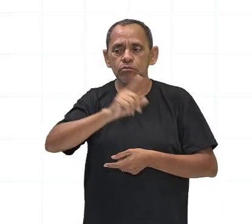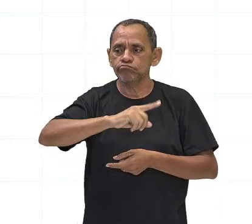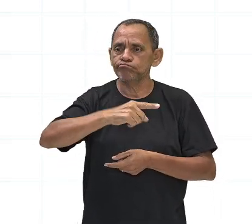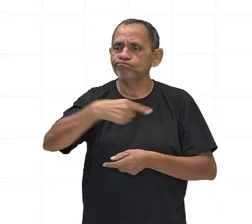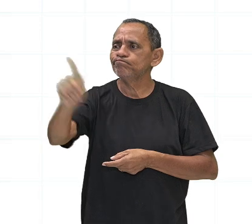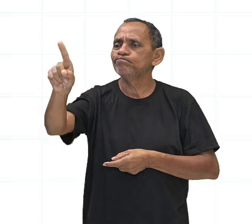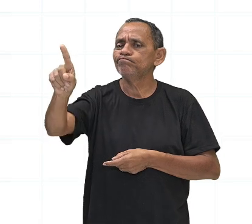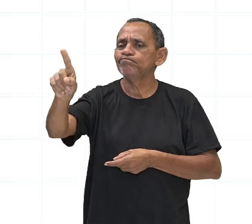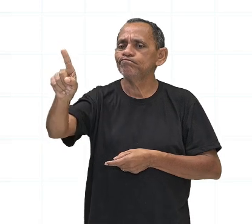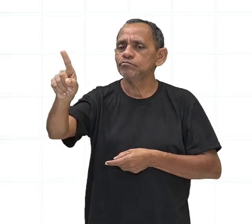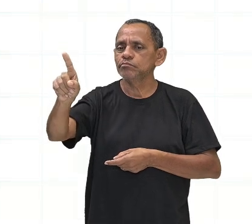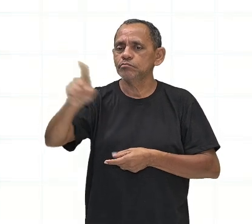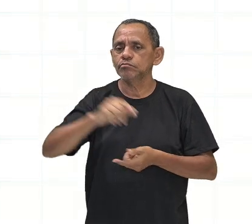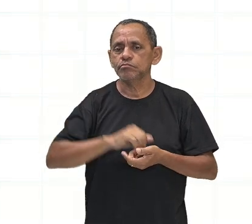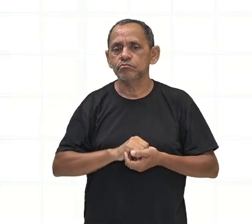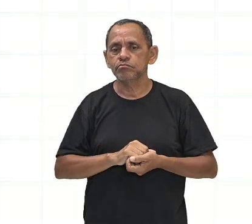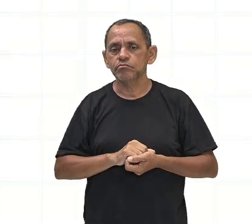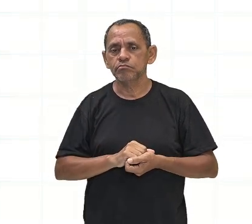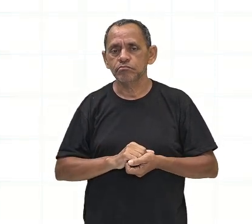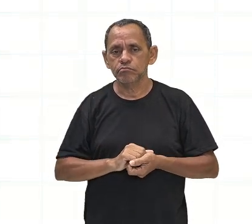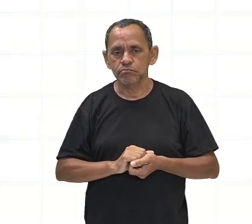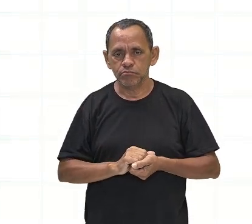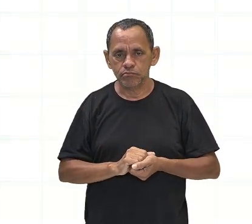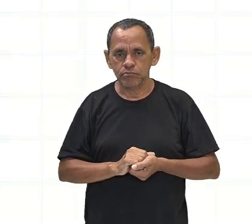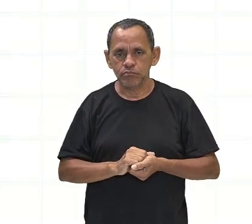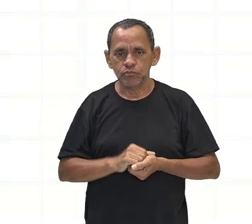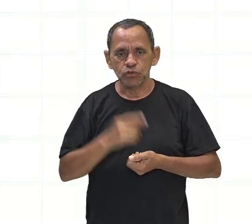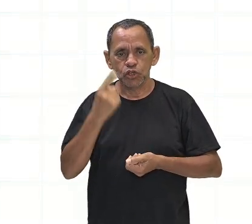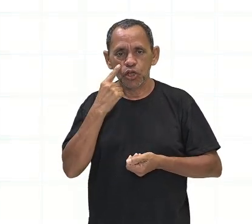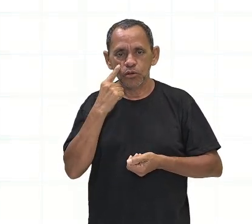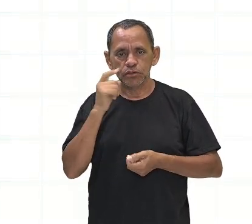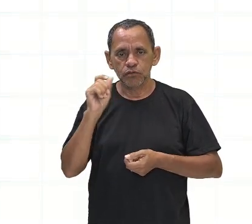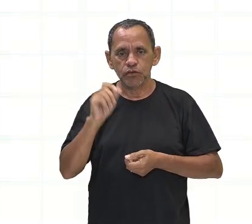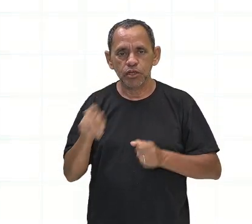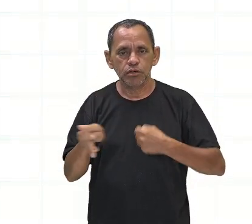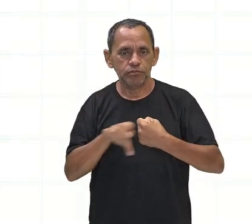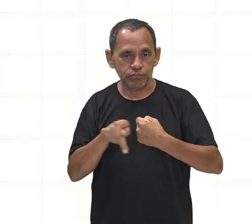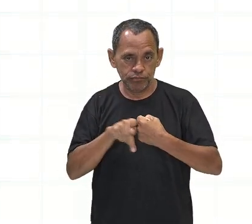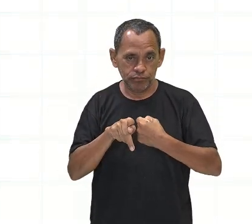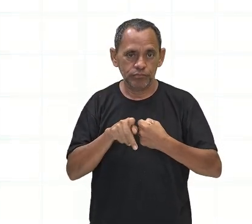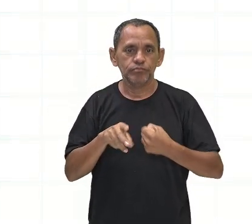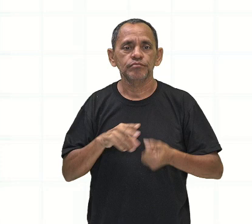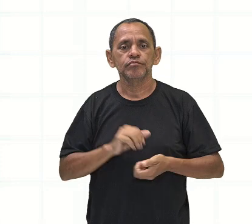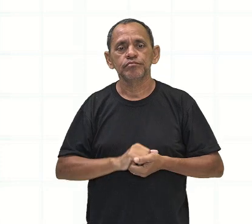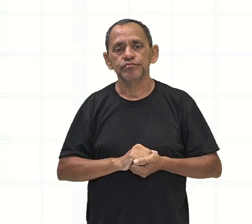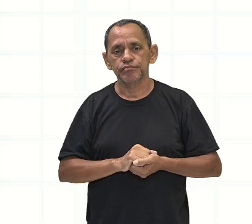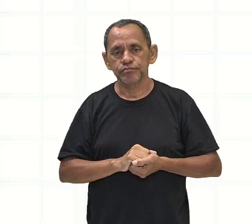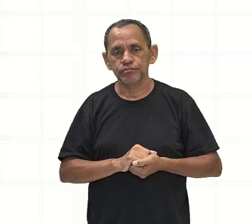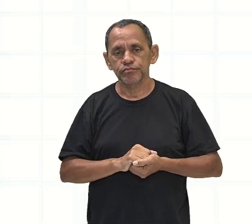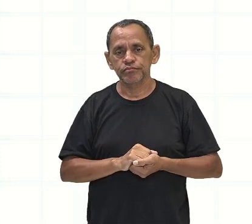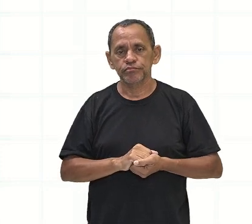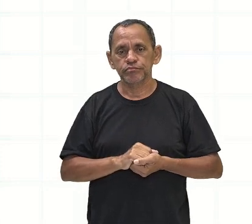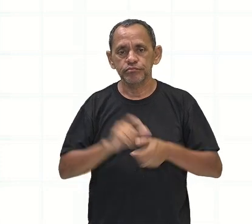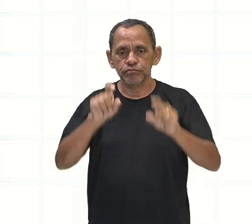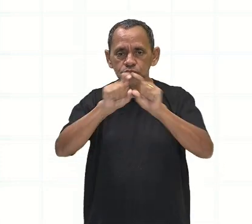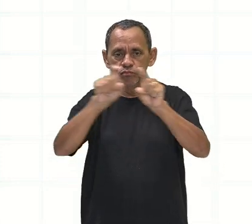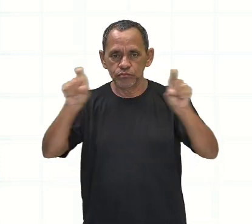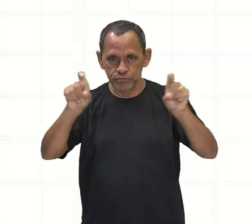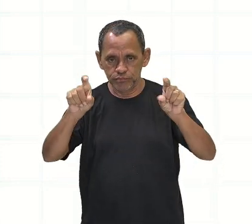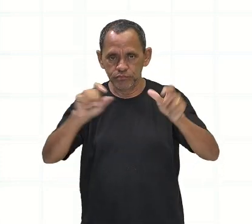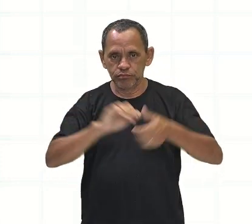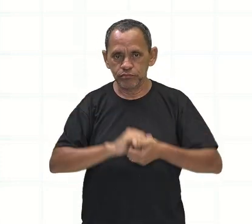daqui. Observem, né? Vamos olhar aqui um verbo nessa nossa oração.